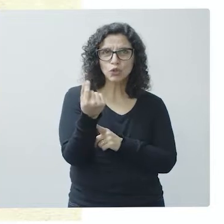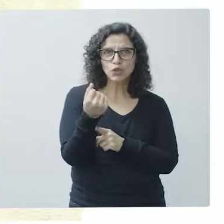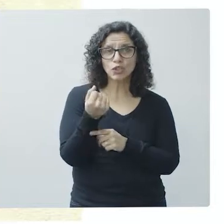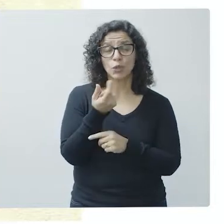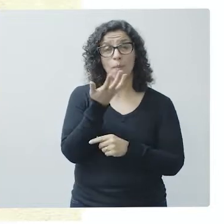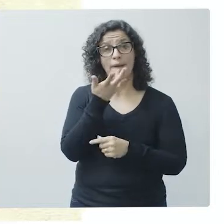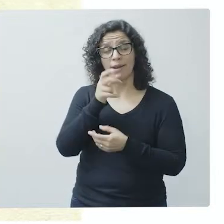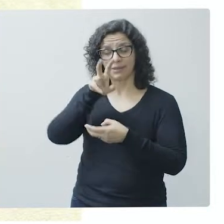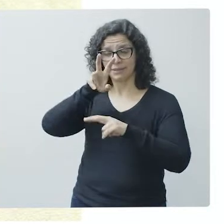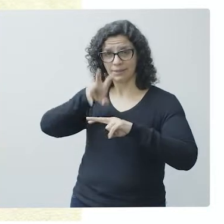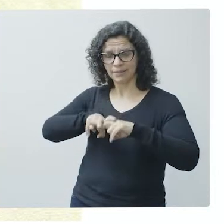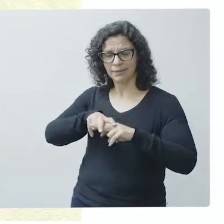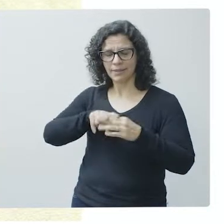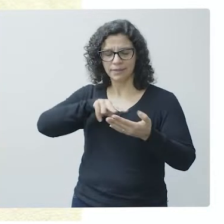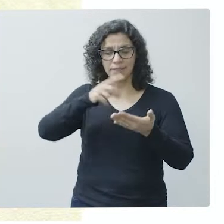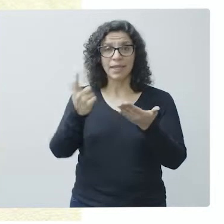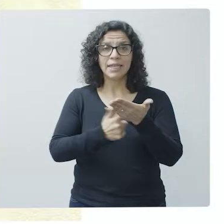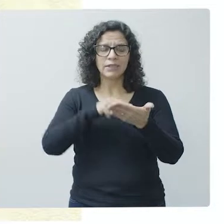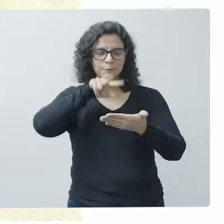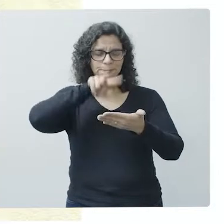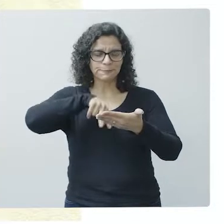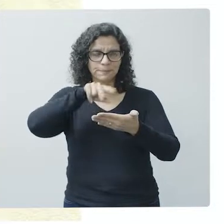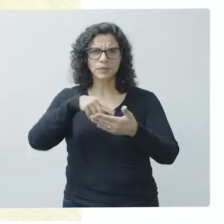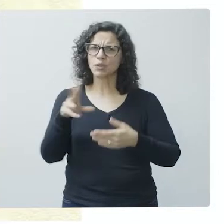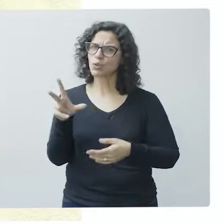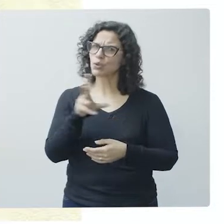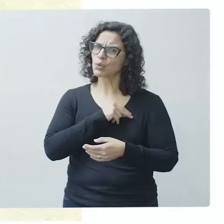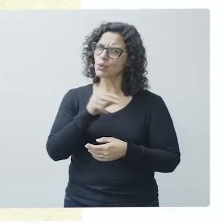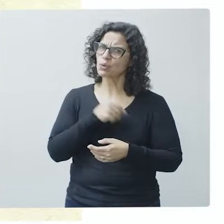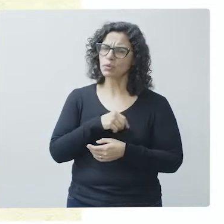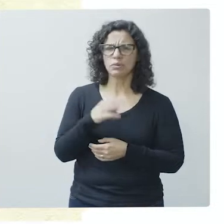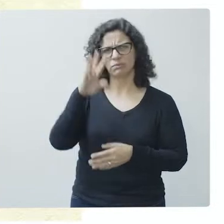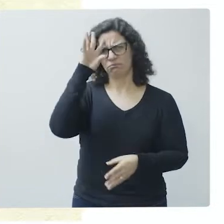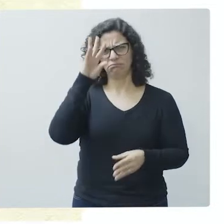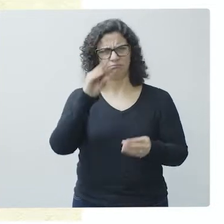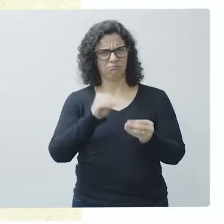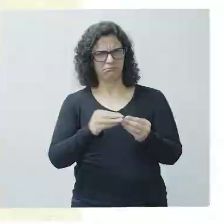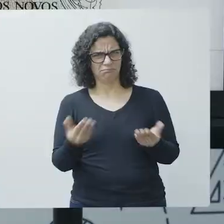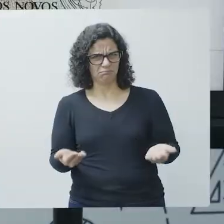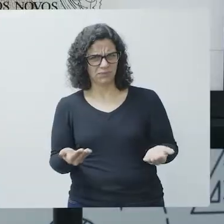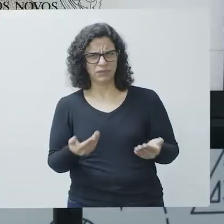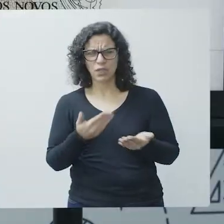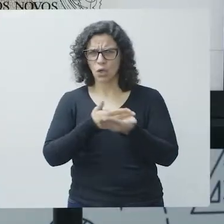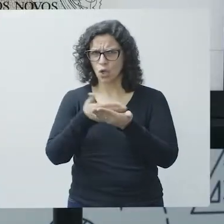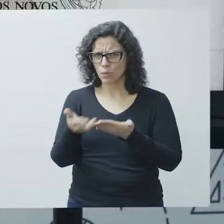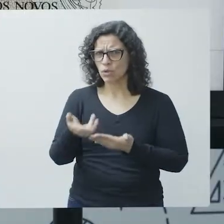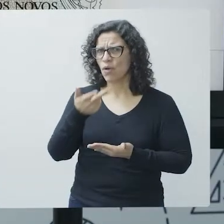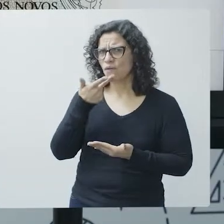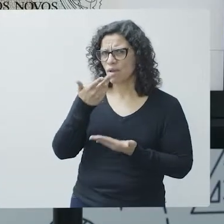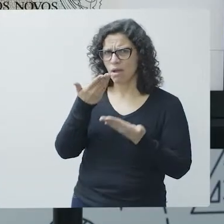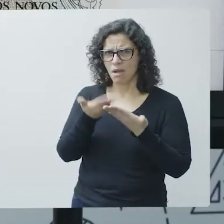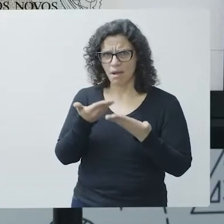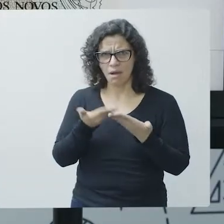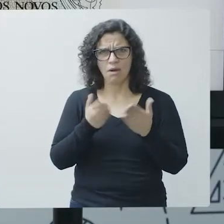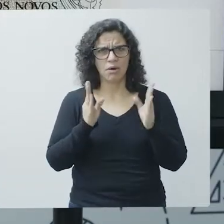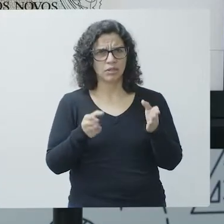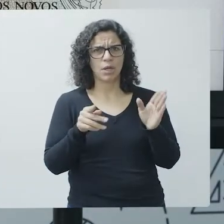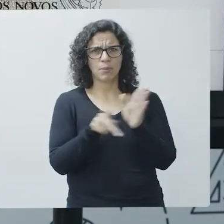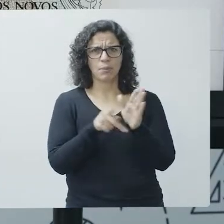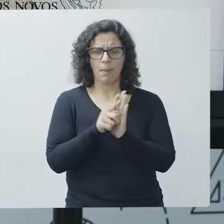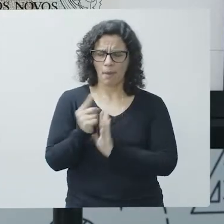criança sentada com o livro nas mãos. Nossa, professor, mas eu não estou entendendo. Você começou a falar a sua aula